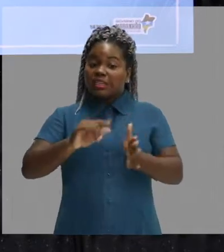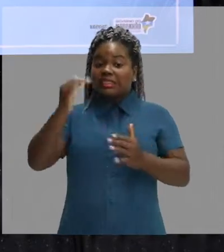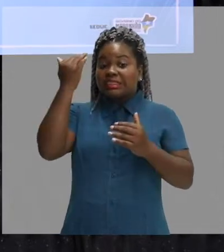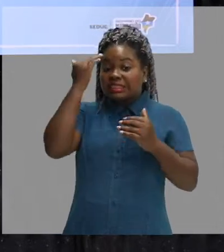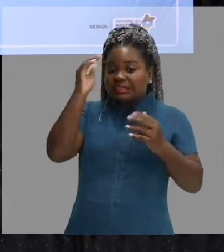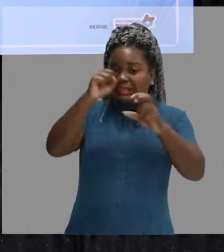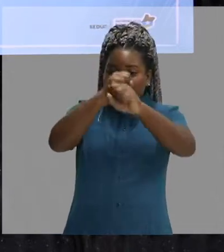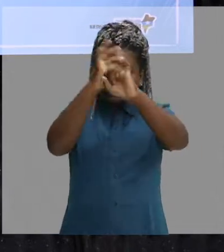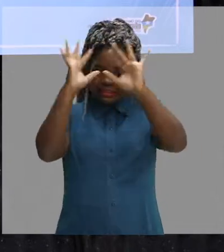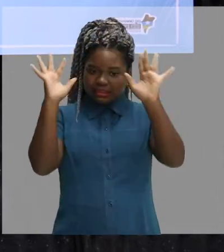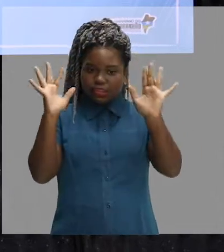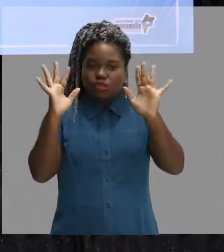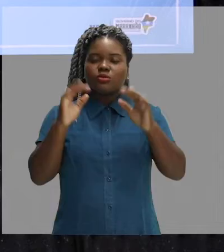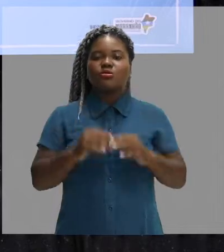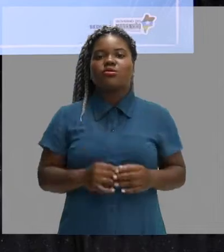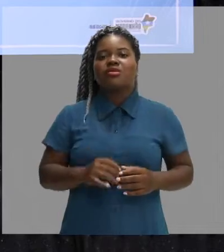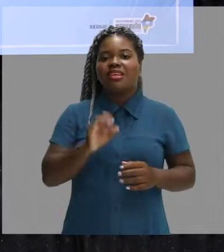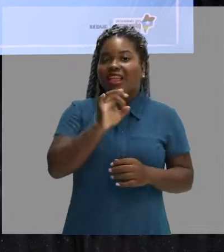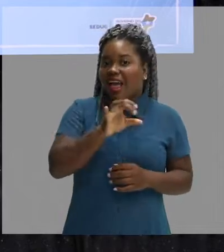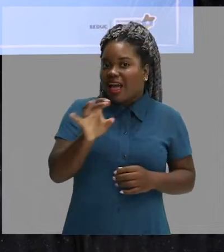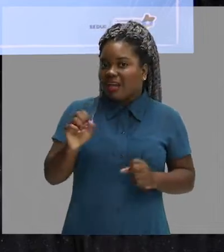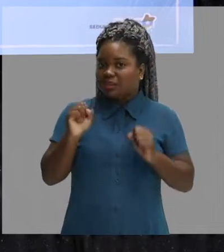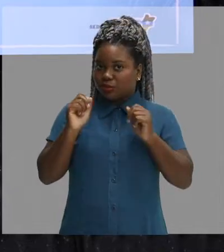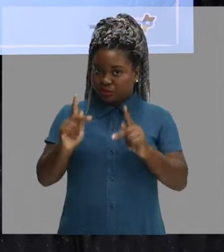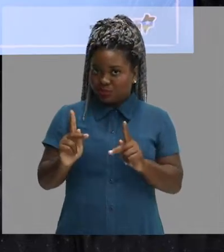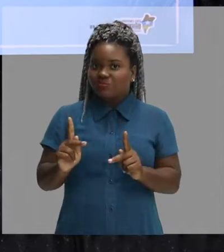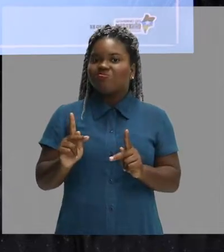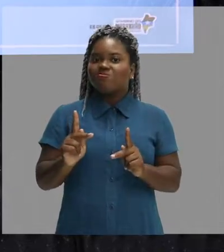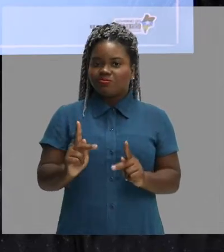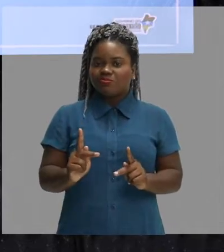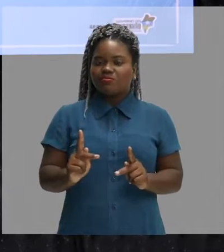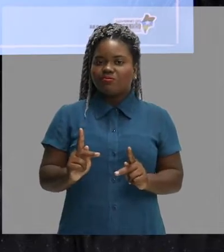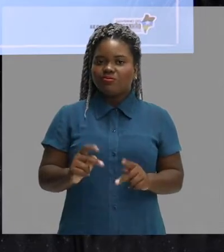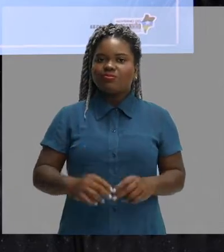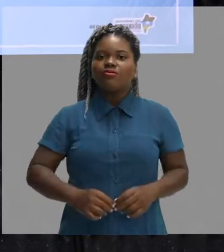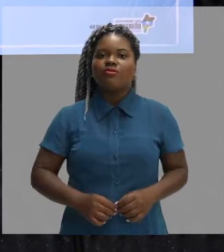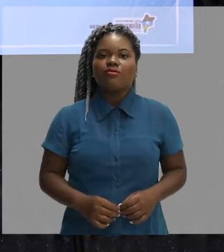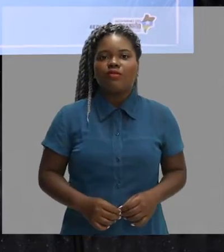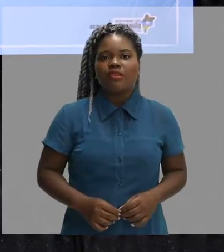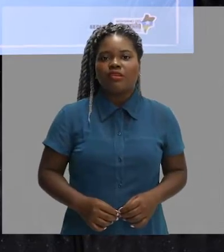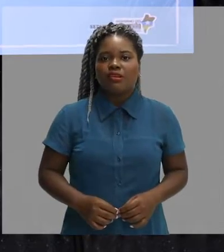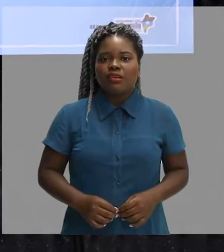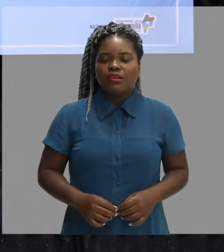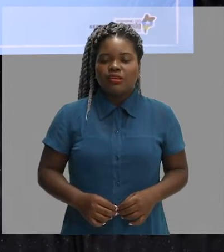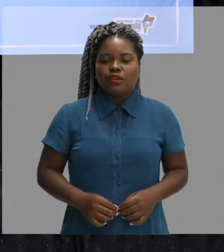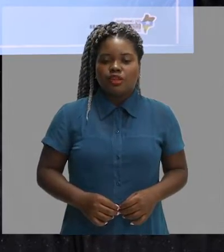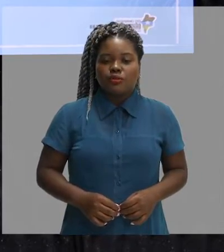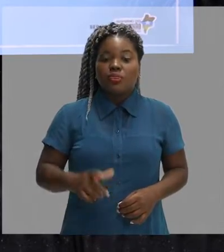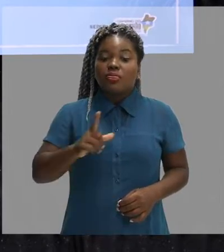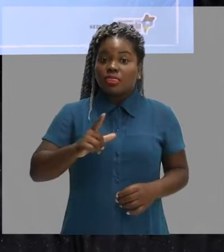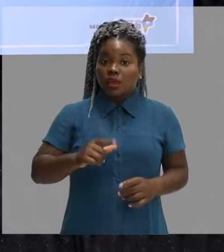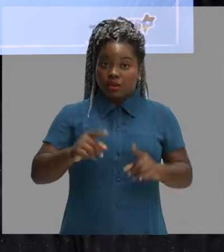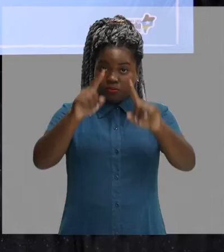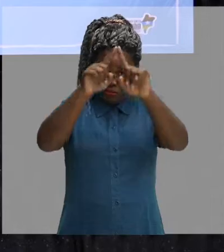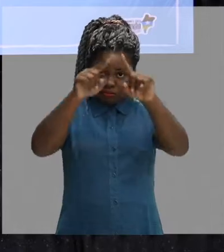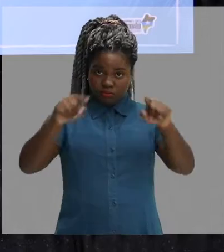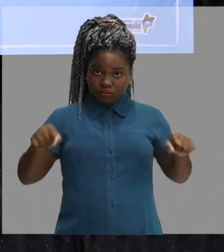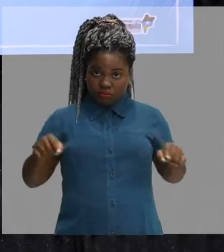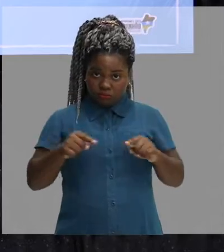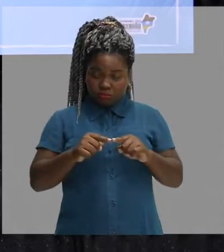que cada parte representa. Daqui a pouco eu cito um exemplo bacana, tá? Vamos lá então. Existe um triângulo da